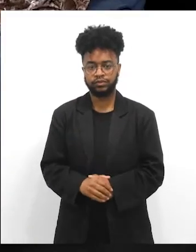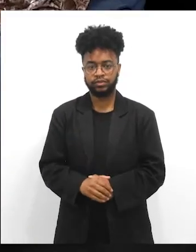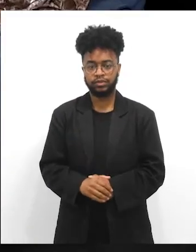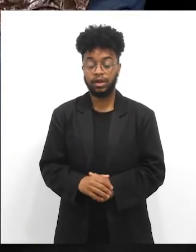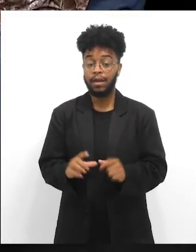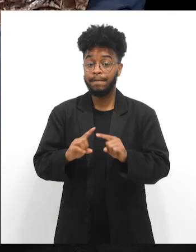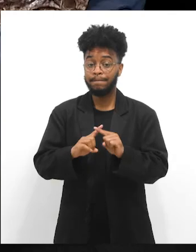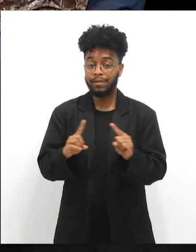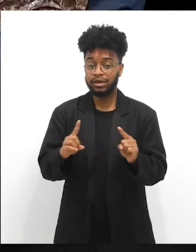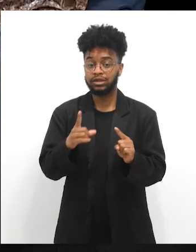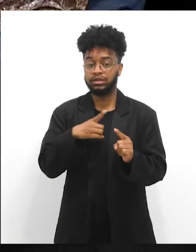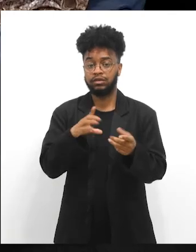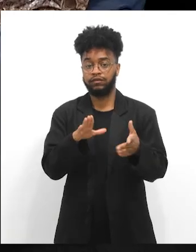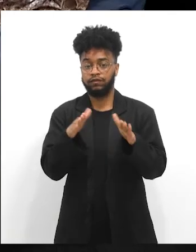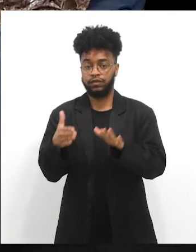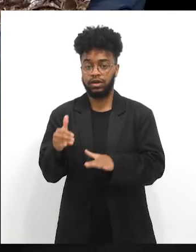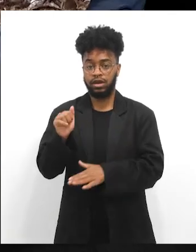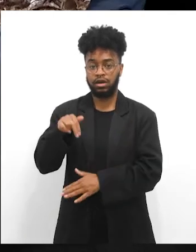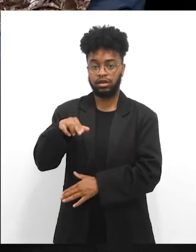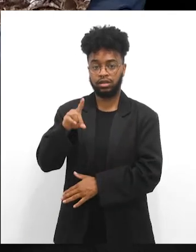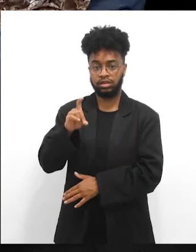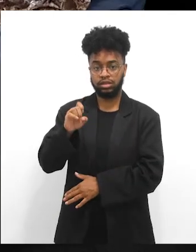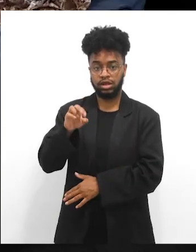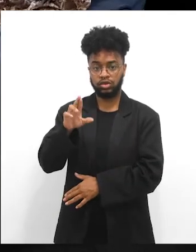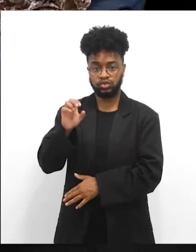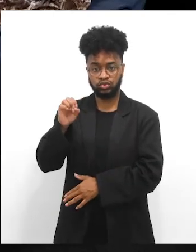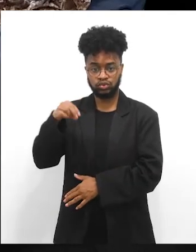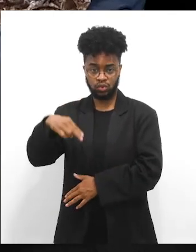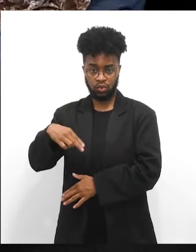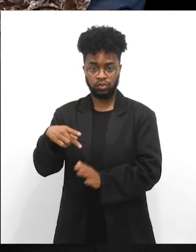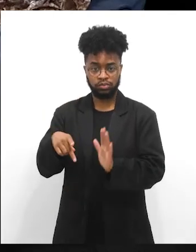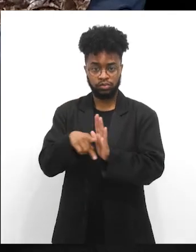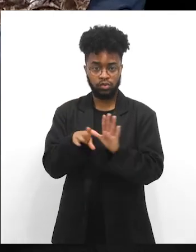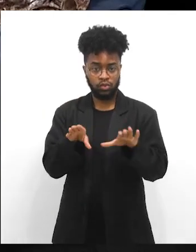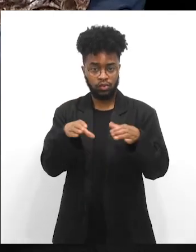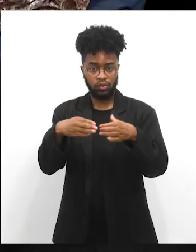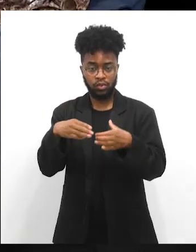pessoas. Mas nós tivemos a morte do Anderson do Molejo,